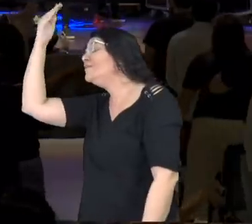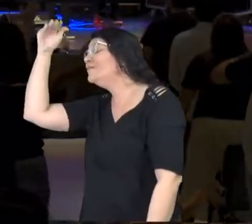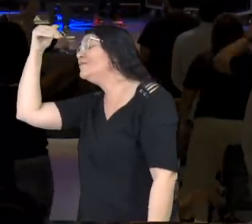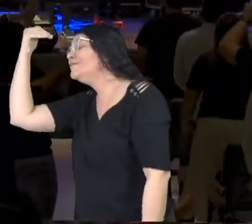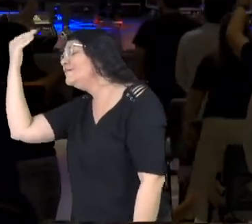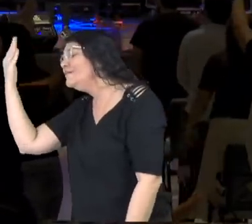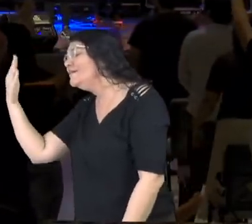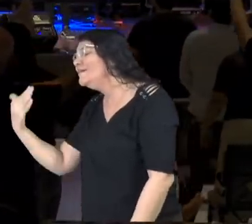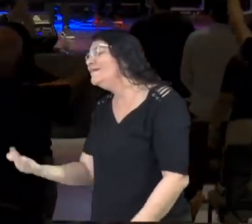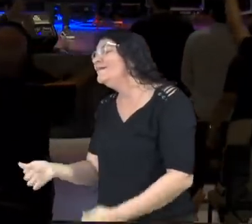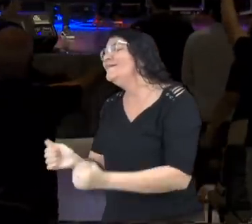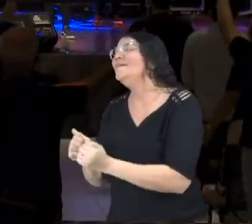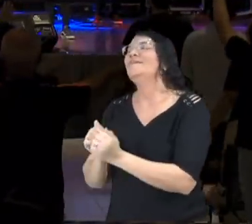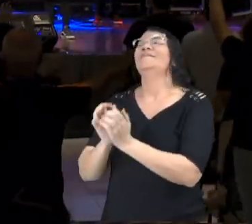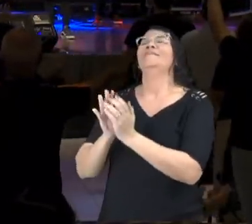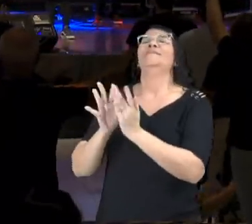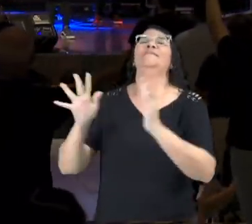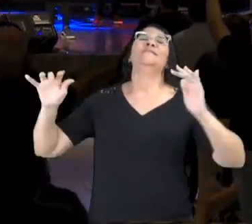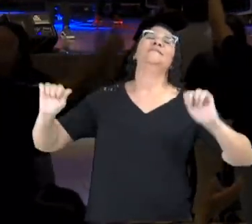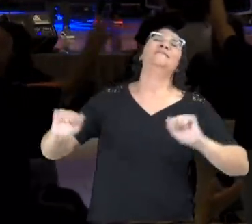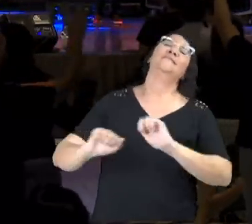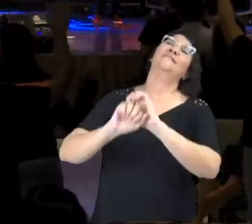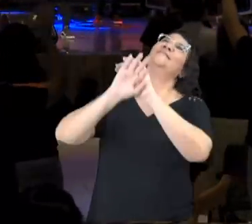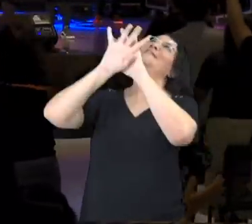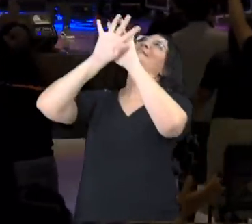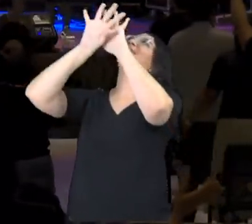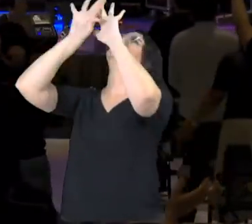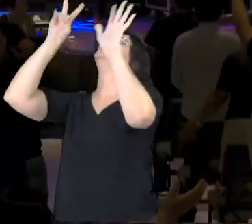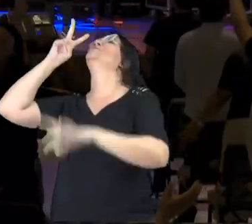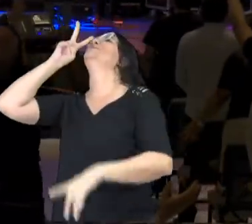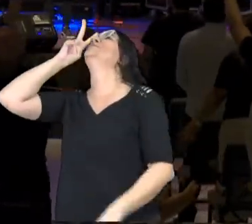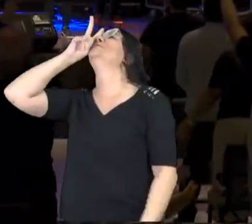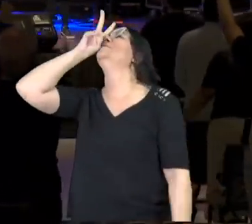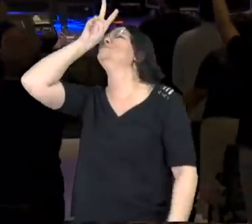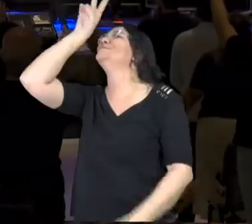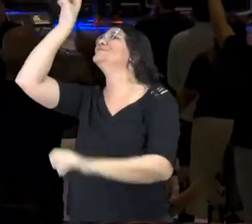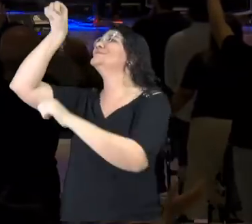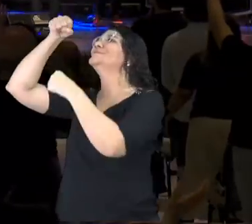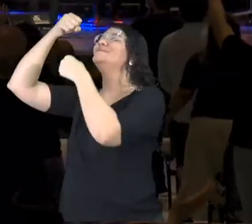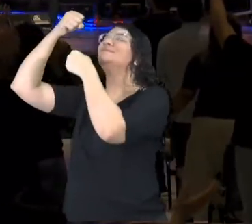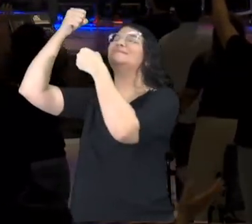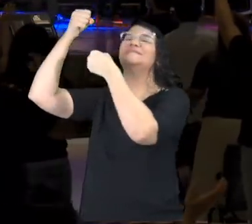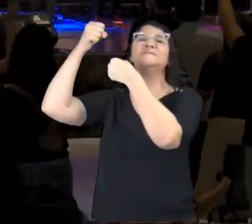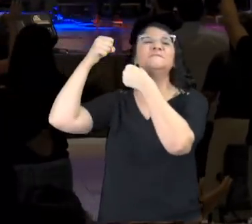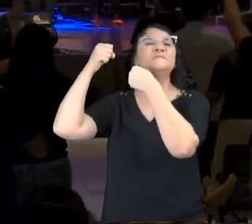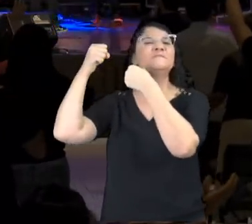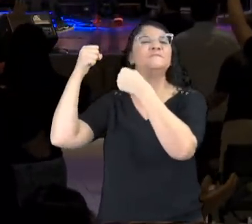em abundância ao Rei dos Reis, ao Senhor dos Senhores. A força